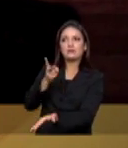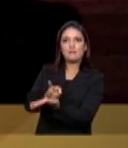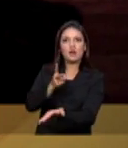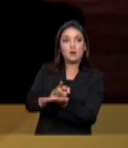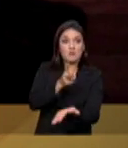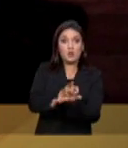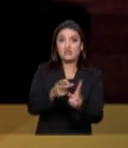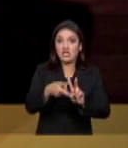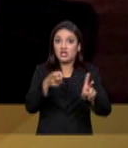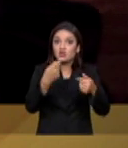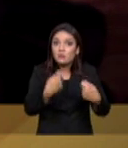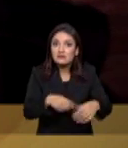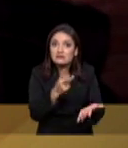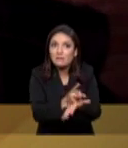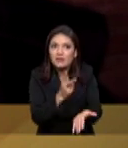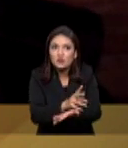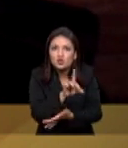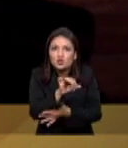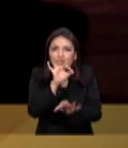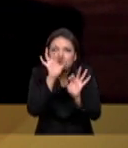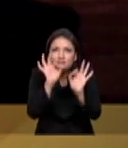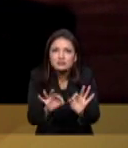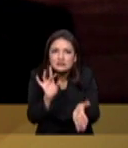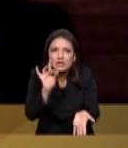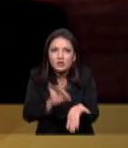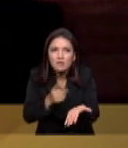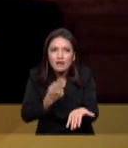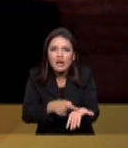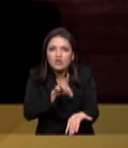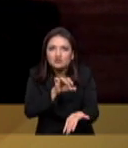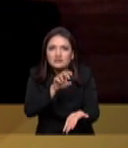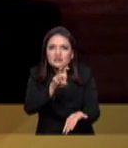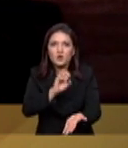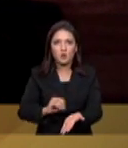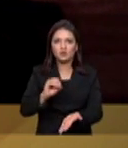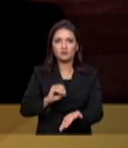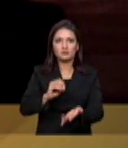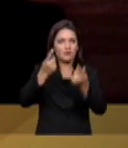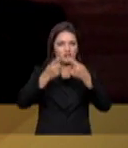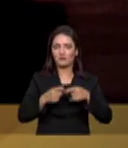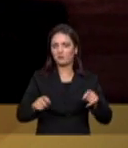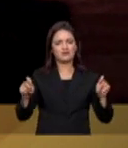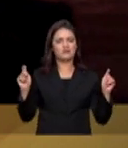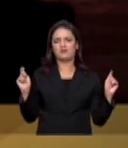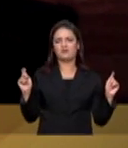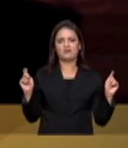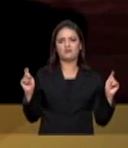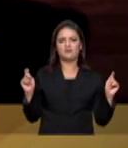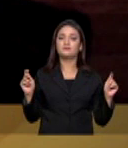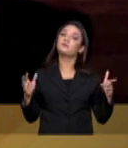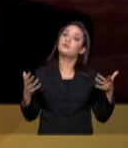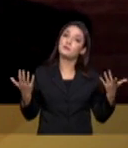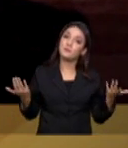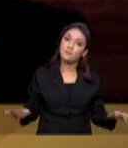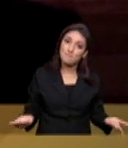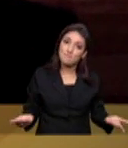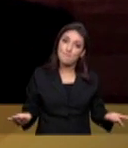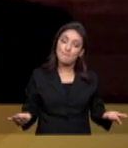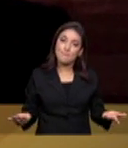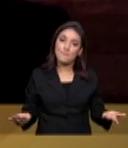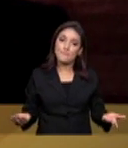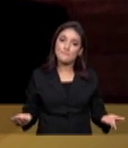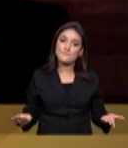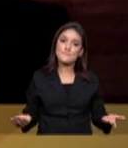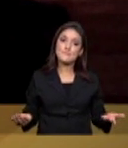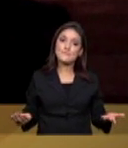indígena na área na data exata de tinta de outubro de 1968 considerando-se